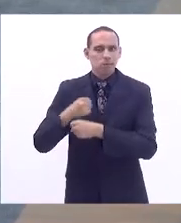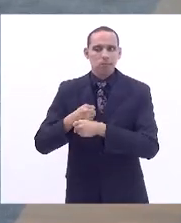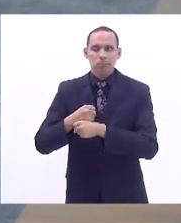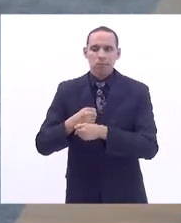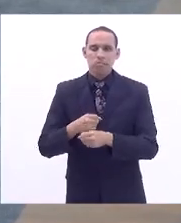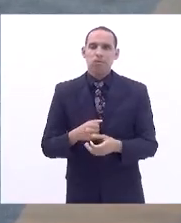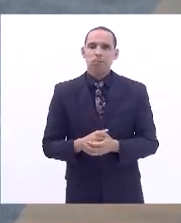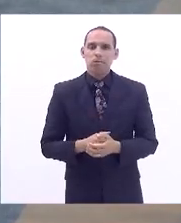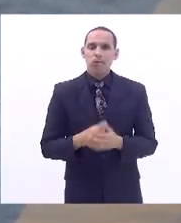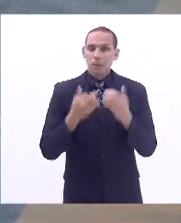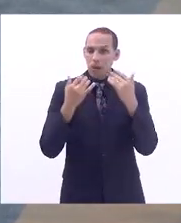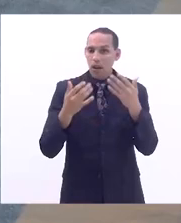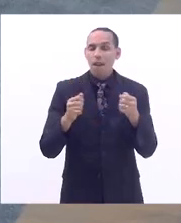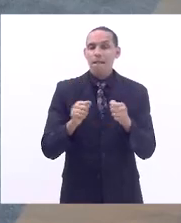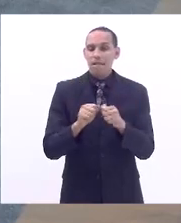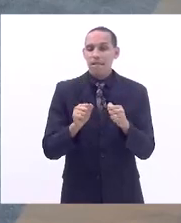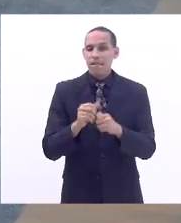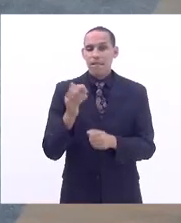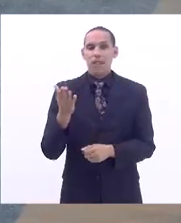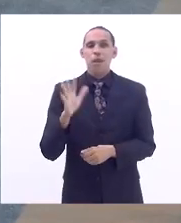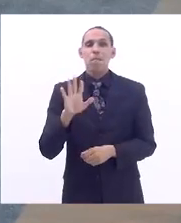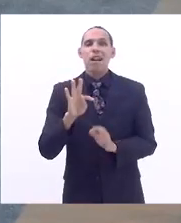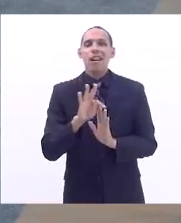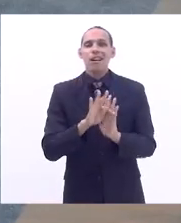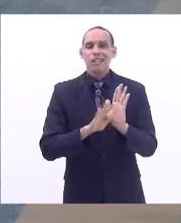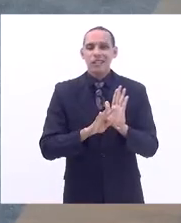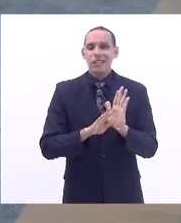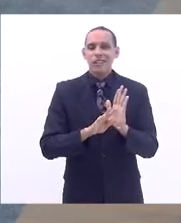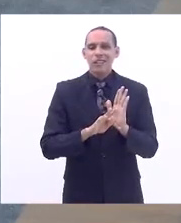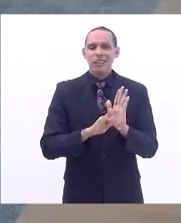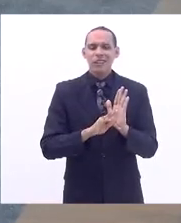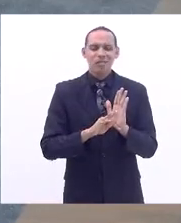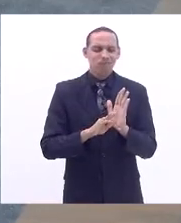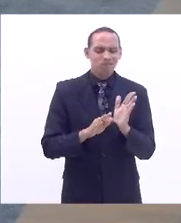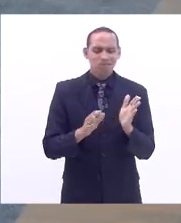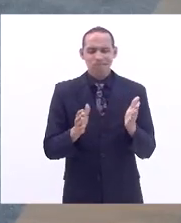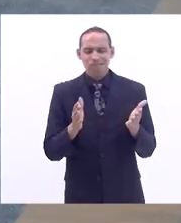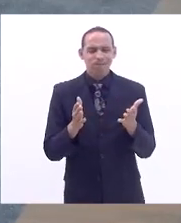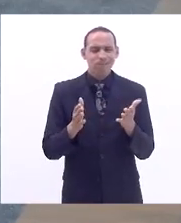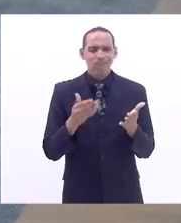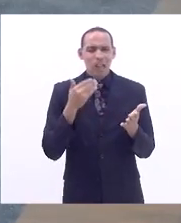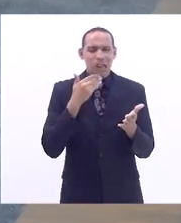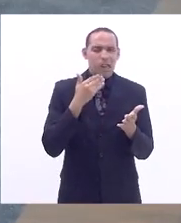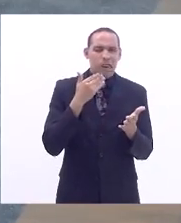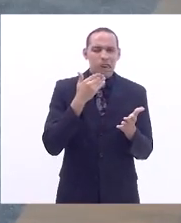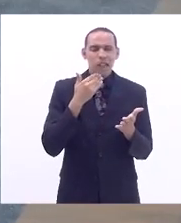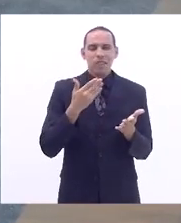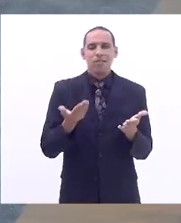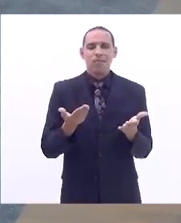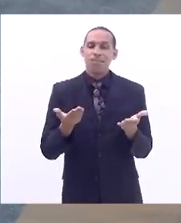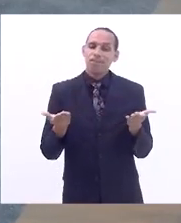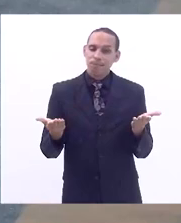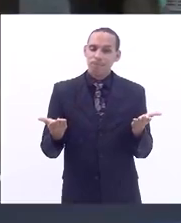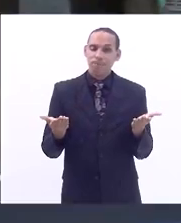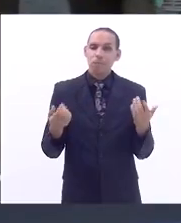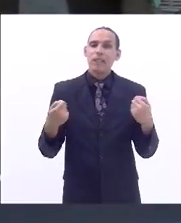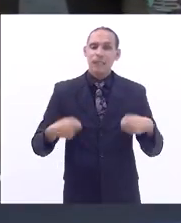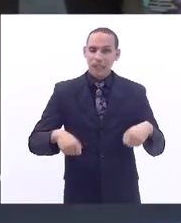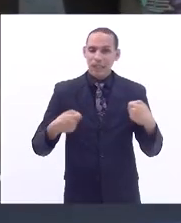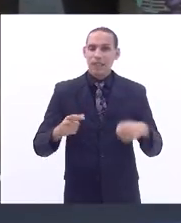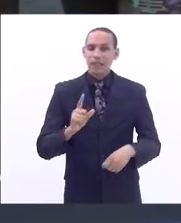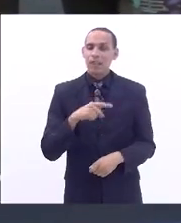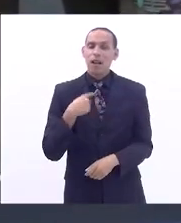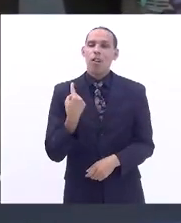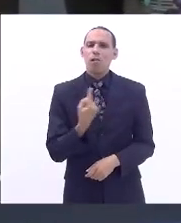que se diga uma audiência mais o texto é muito impreciso e Imperfeito portanto vai exigir